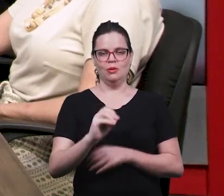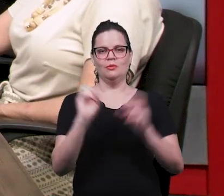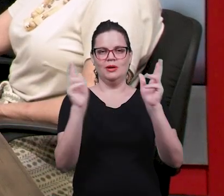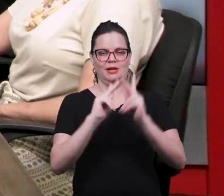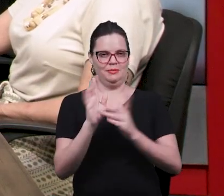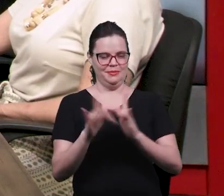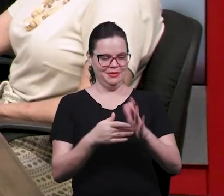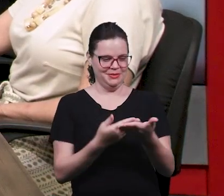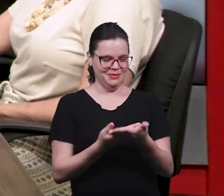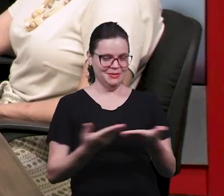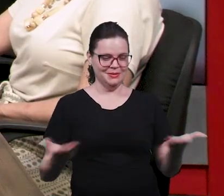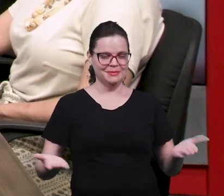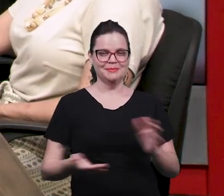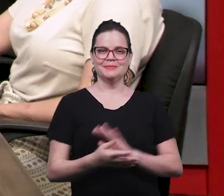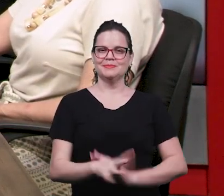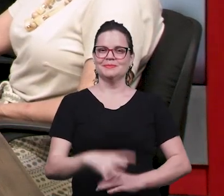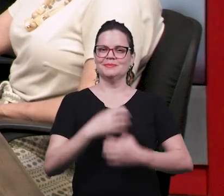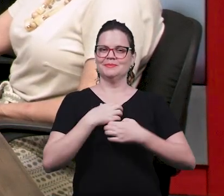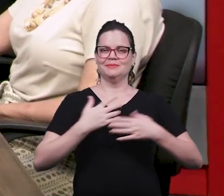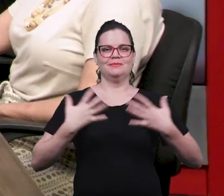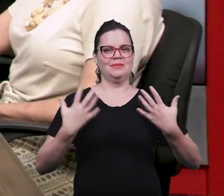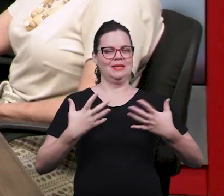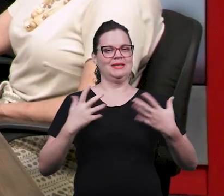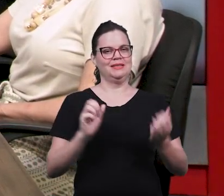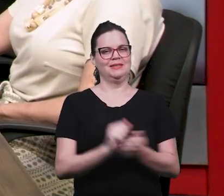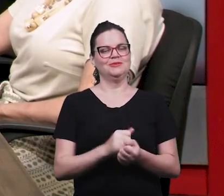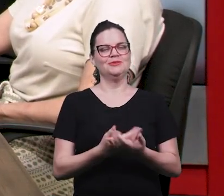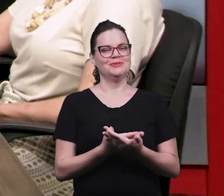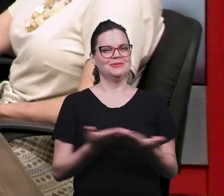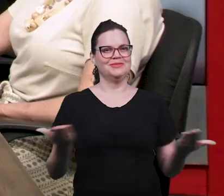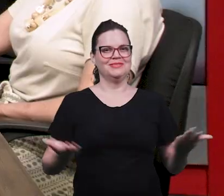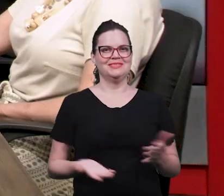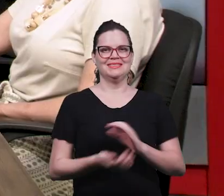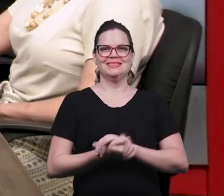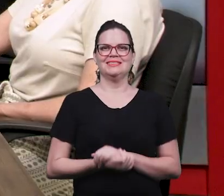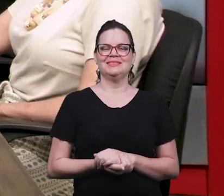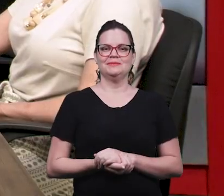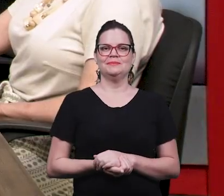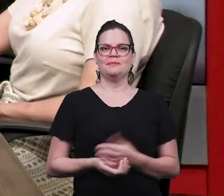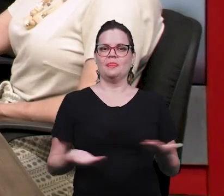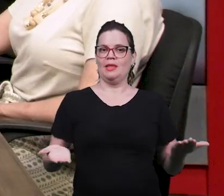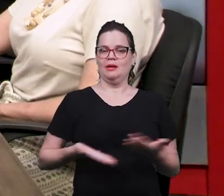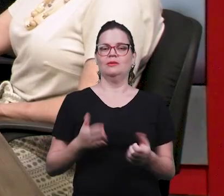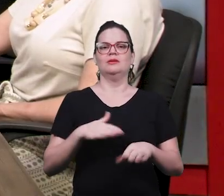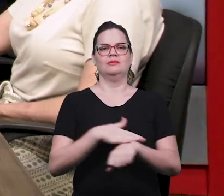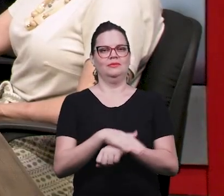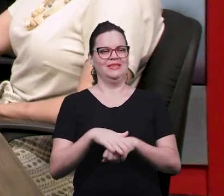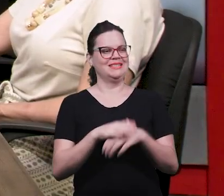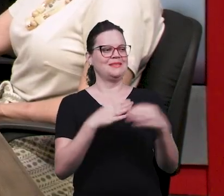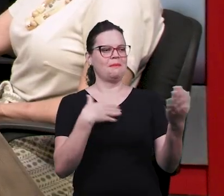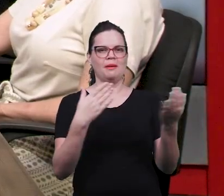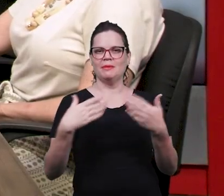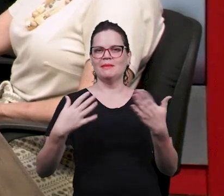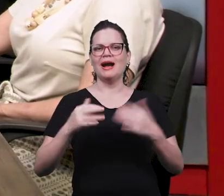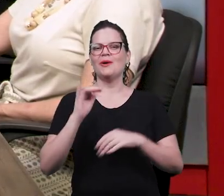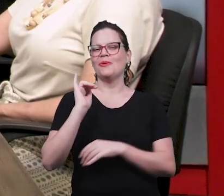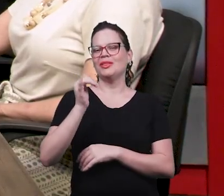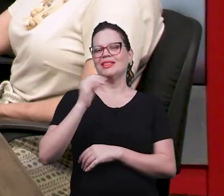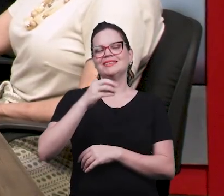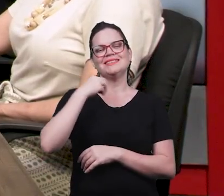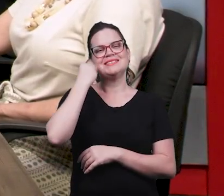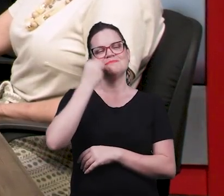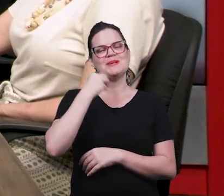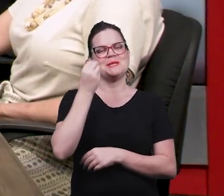pastor. Paz do Senhor, Késia, paz do Senhor, Fernanda. Uma alegria estarmos novamente juntos, fazendo esses comentários,